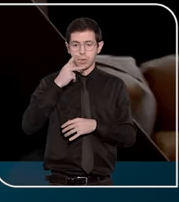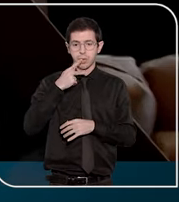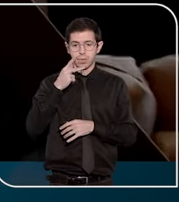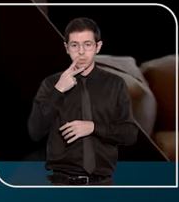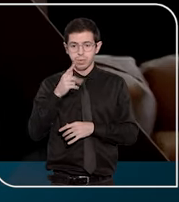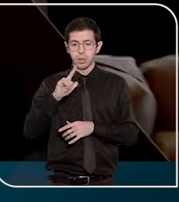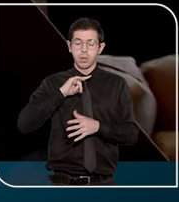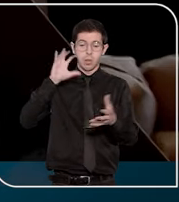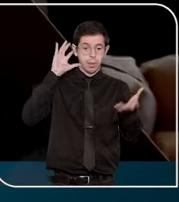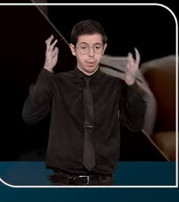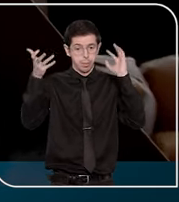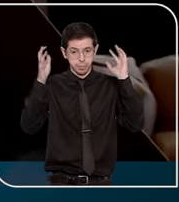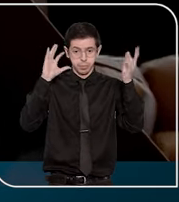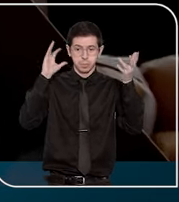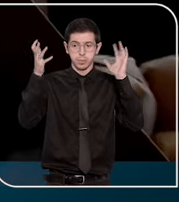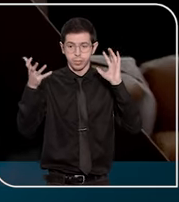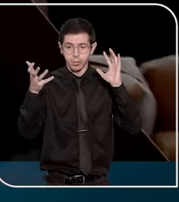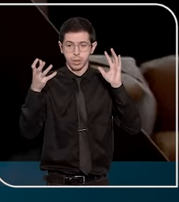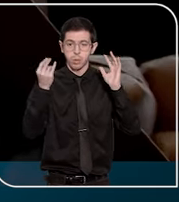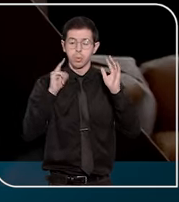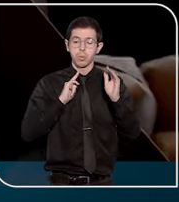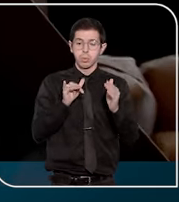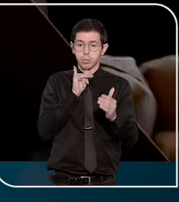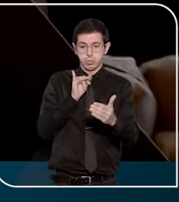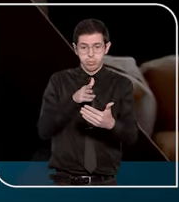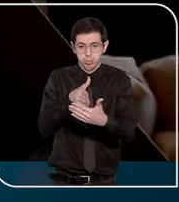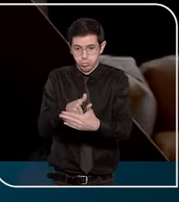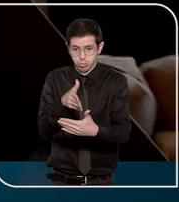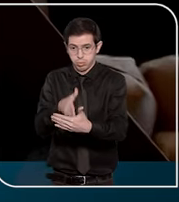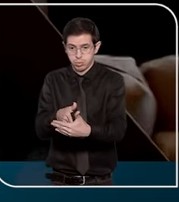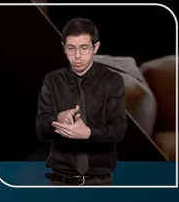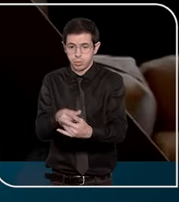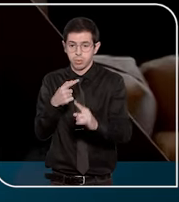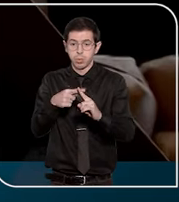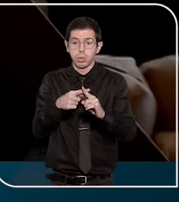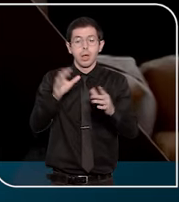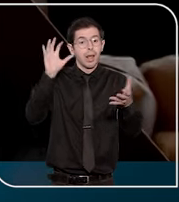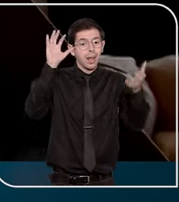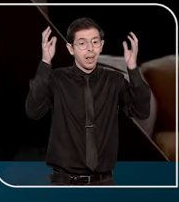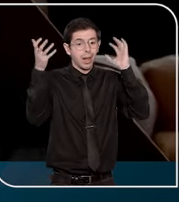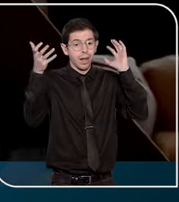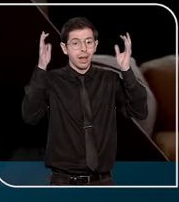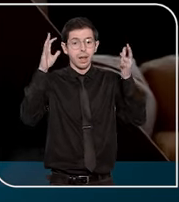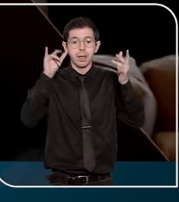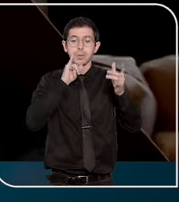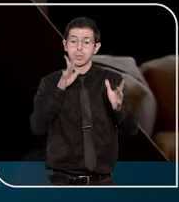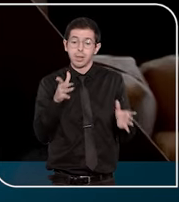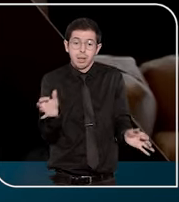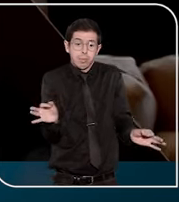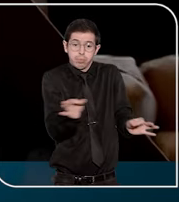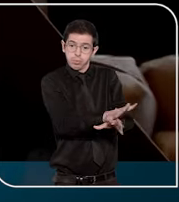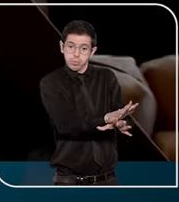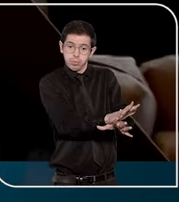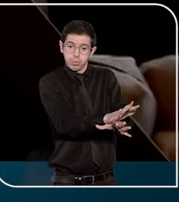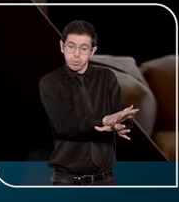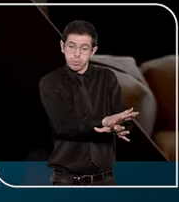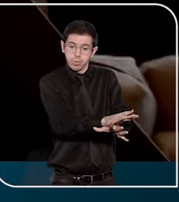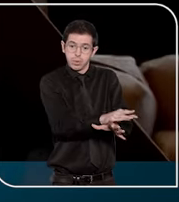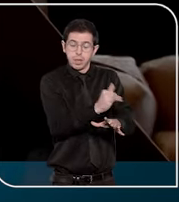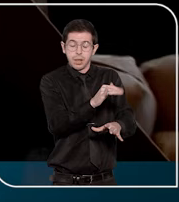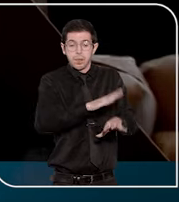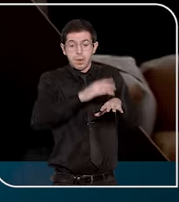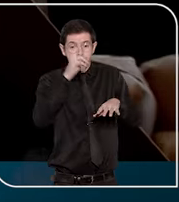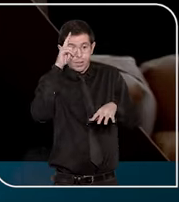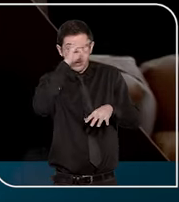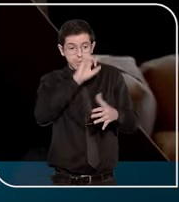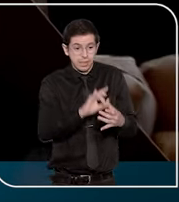falando da tempestividade como uma exceção, né? Porque a intempestividade é assim, o jogo já acabou, né? Aí ficou um pouco mais difícil